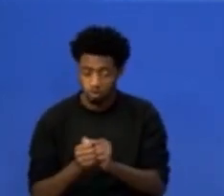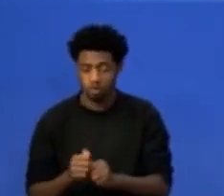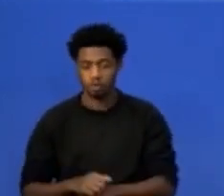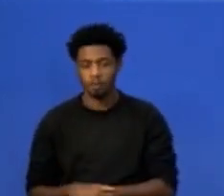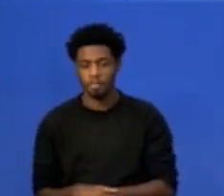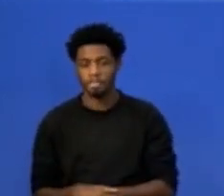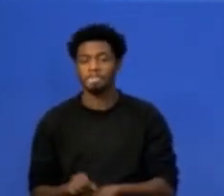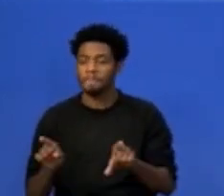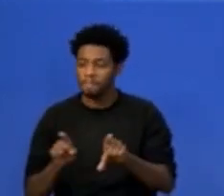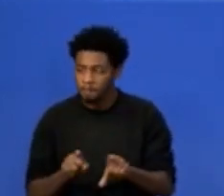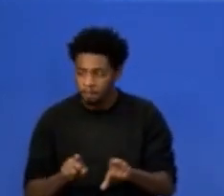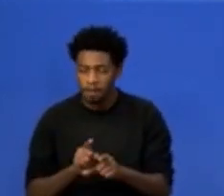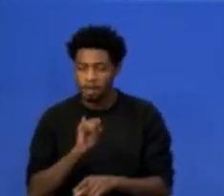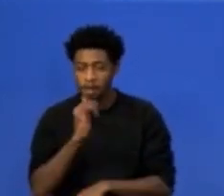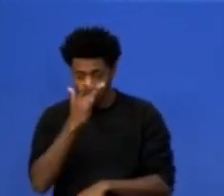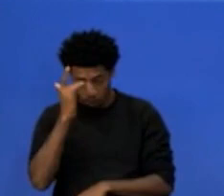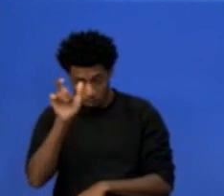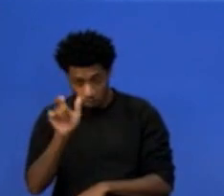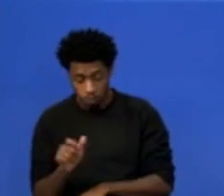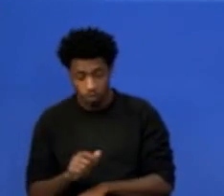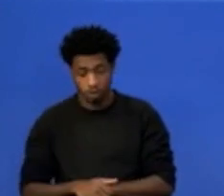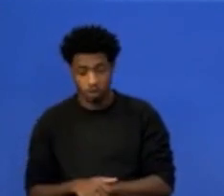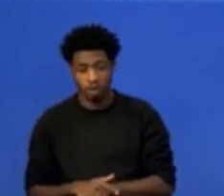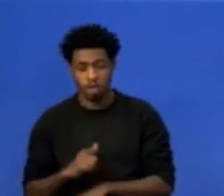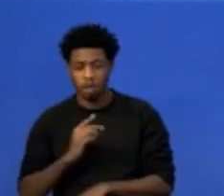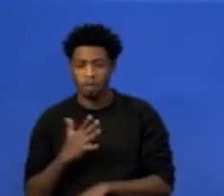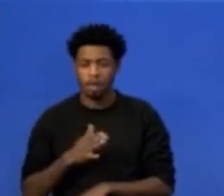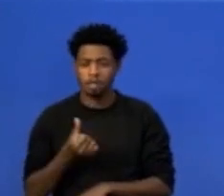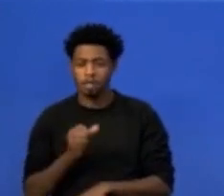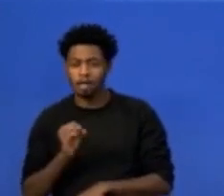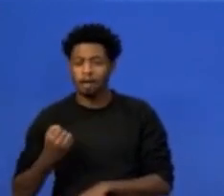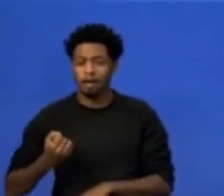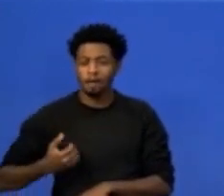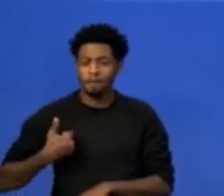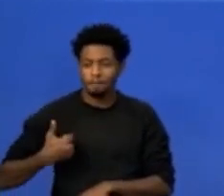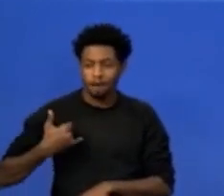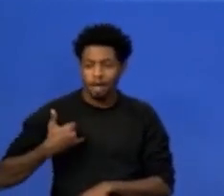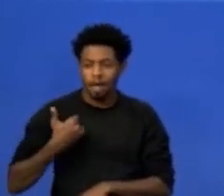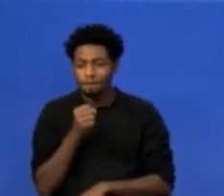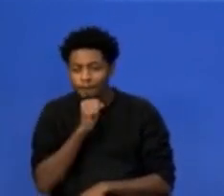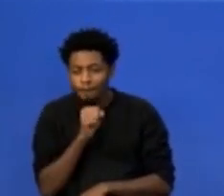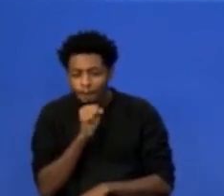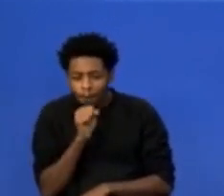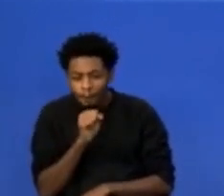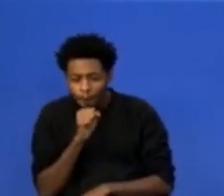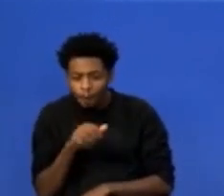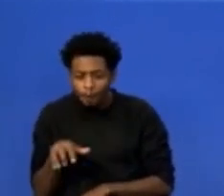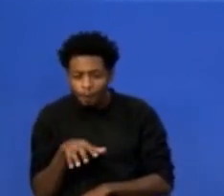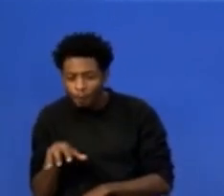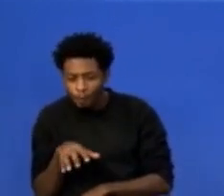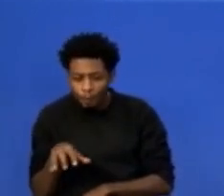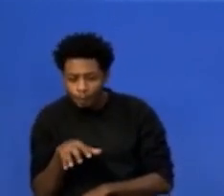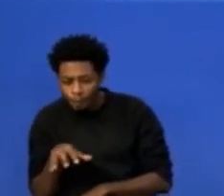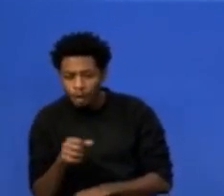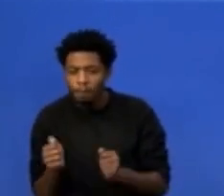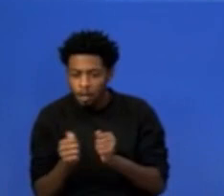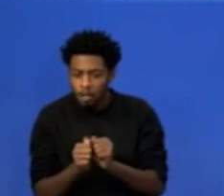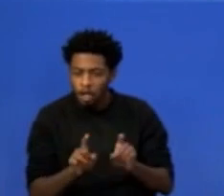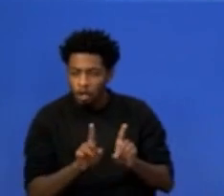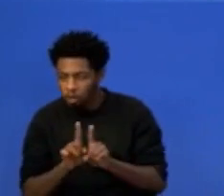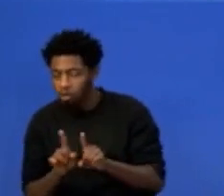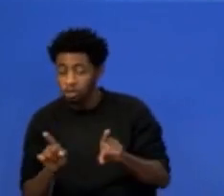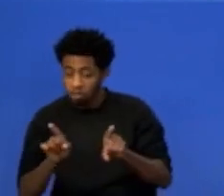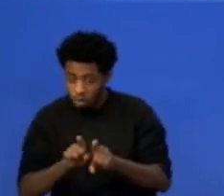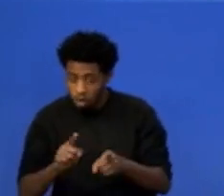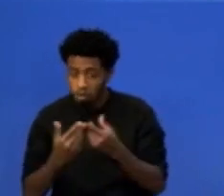acompanhante e o paciente com mais de 60 anos também precisa de um acompanhante. Então, essa